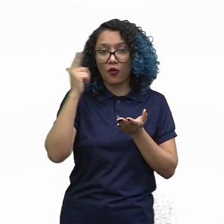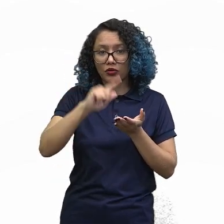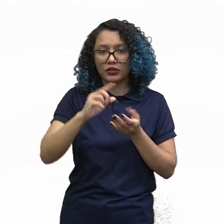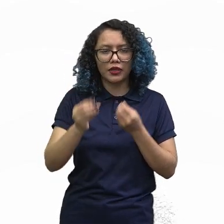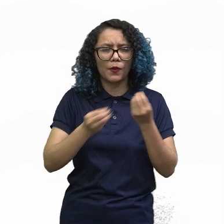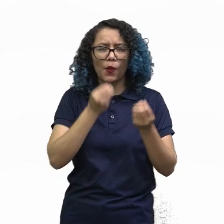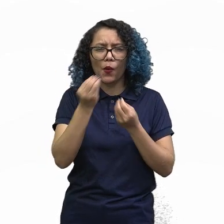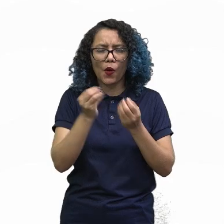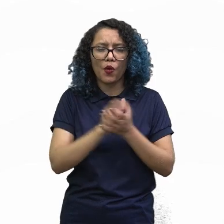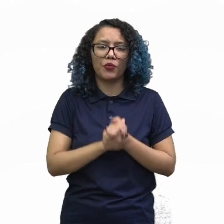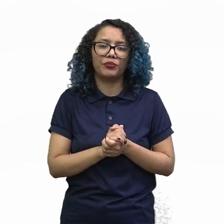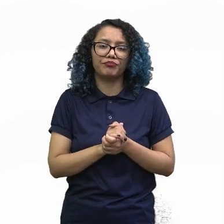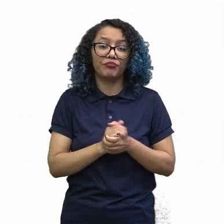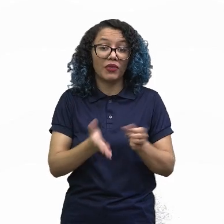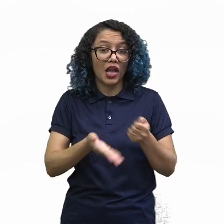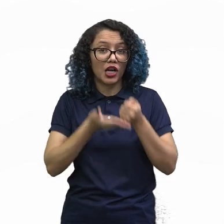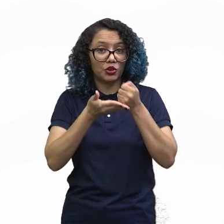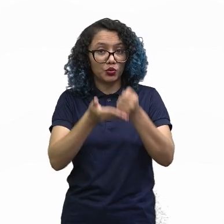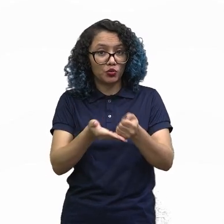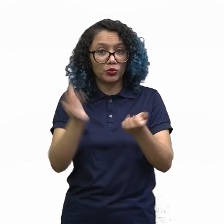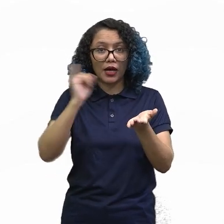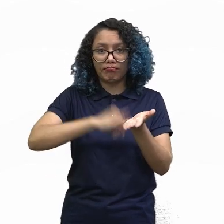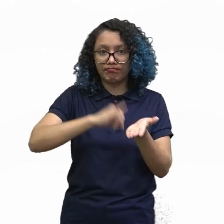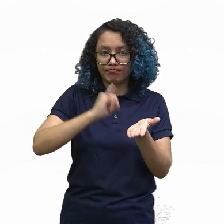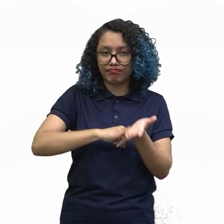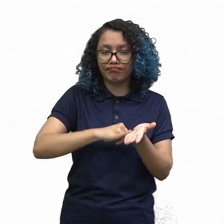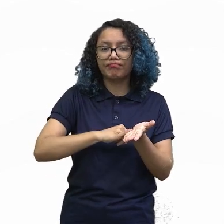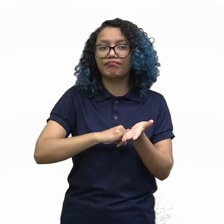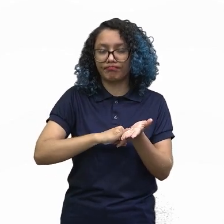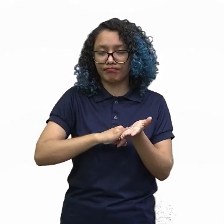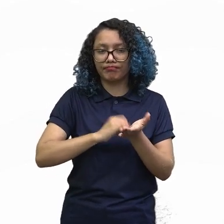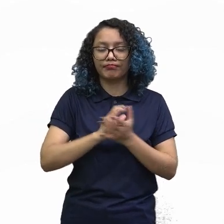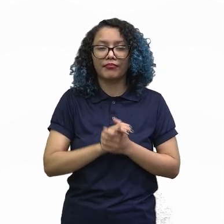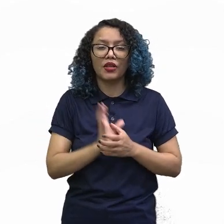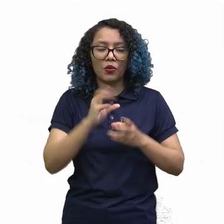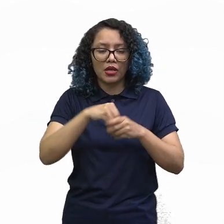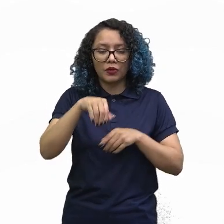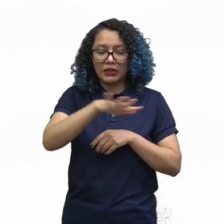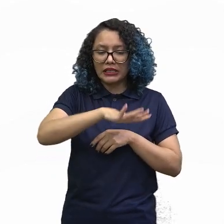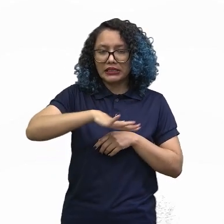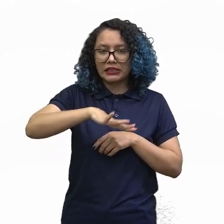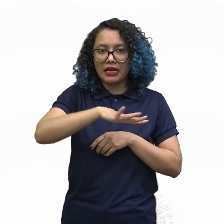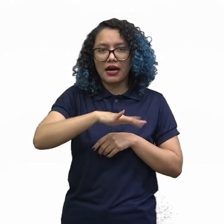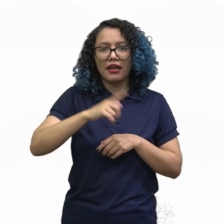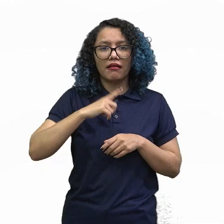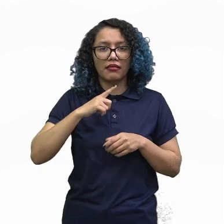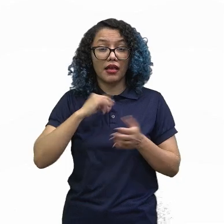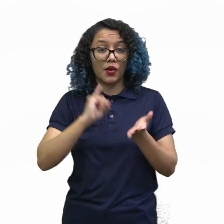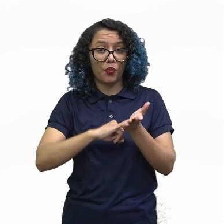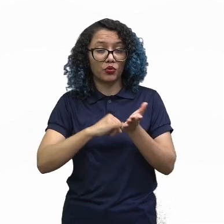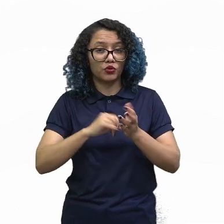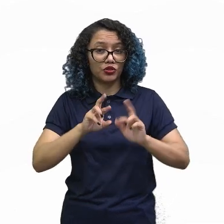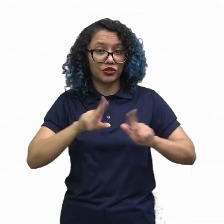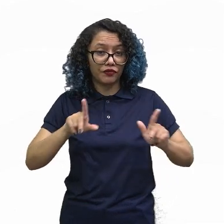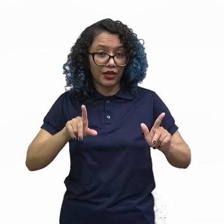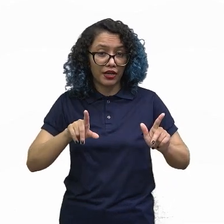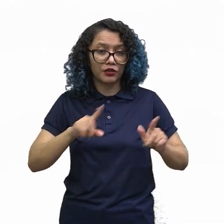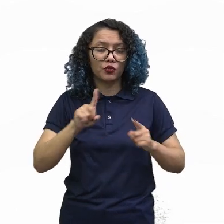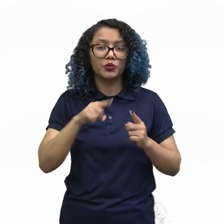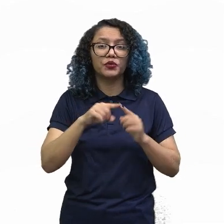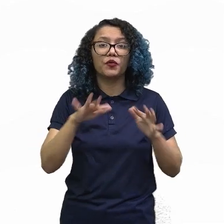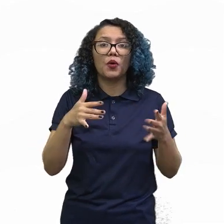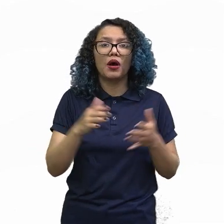benefícios tributários, né? Então você tem dentro dessa região impostos diferenciados com o fim